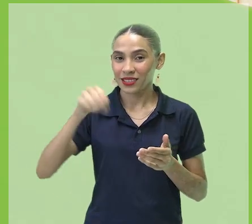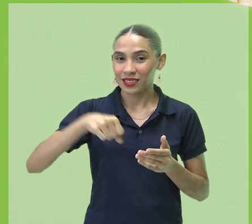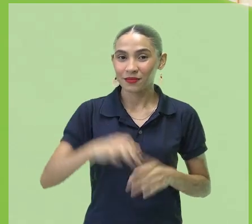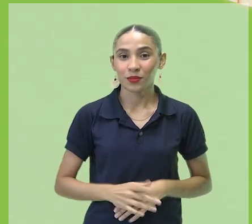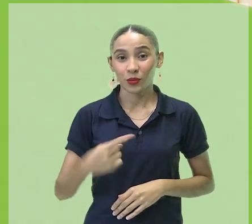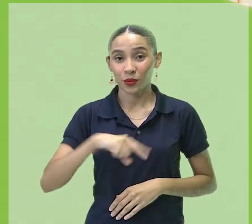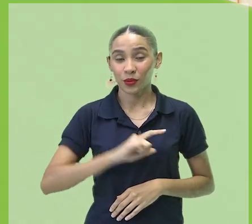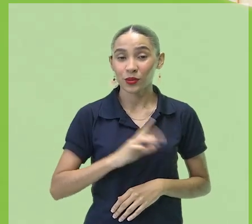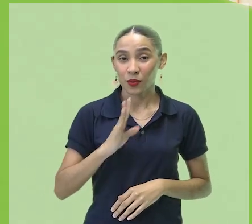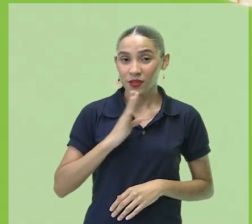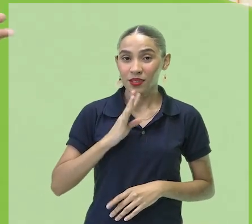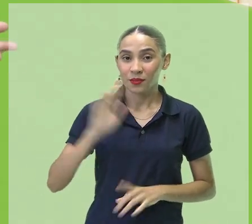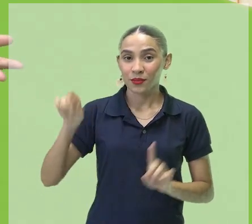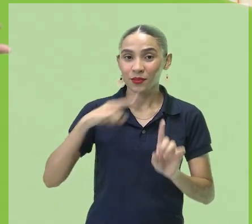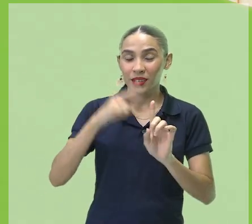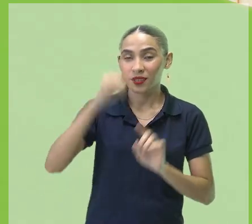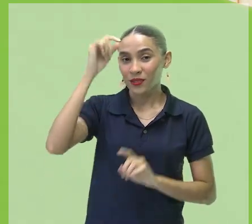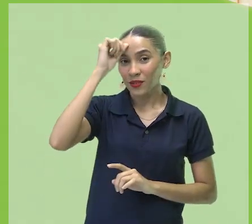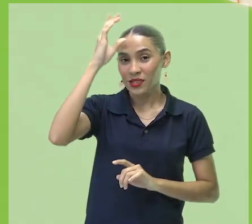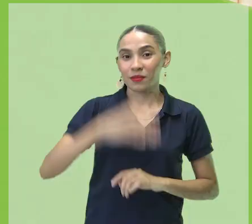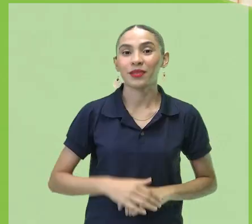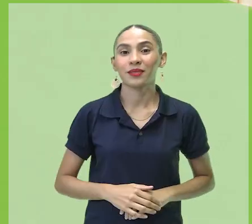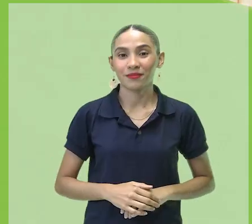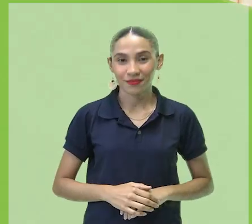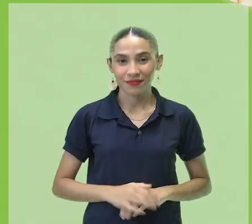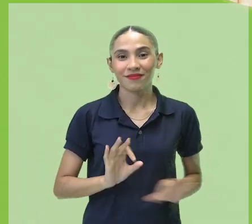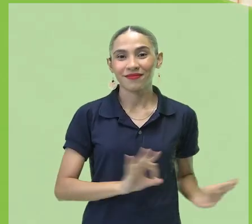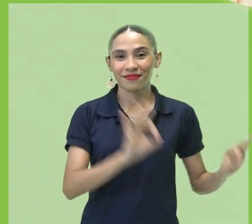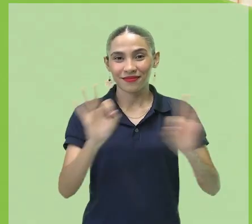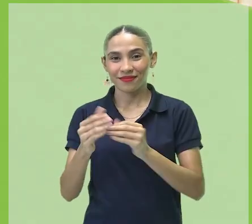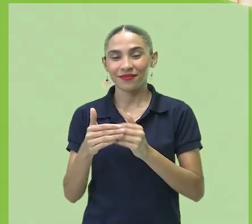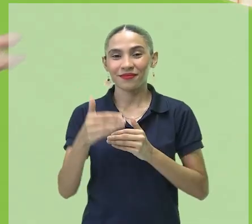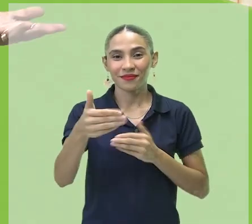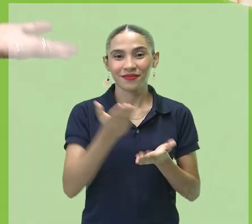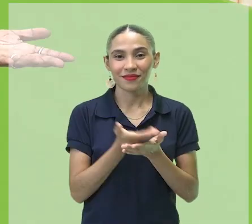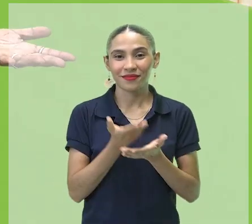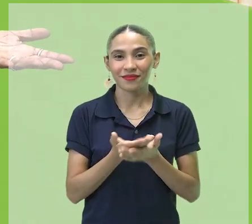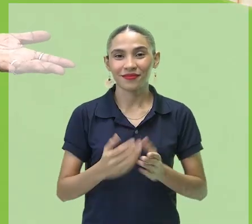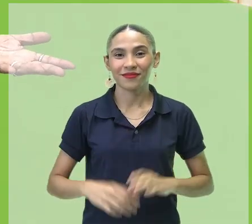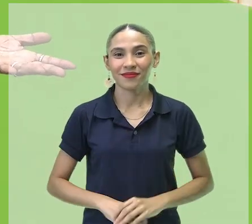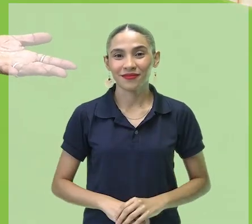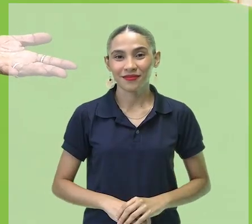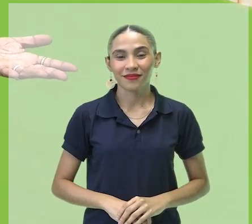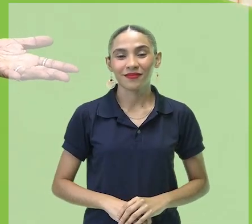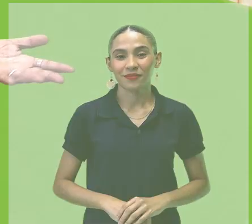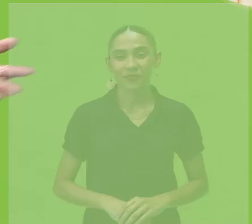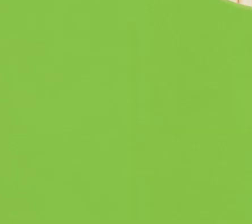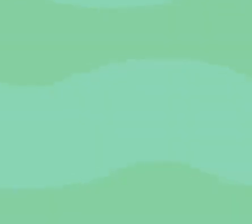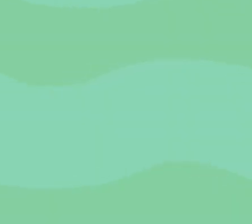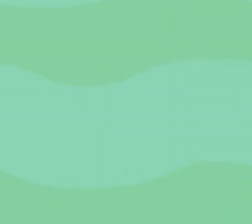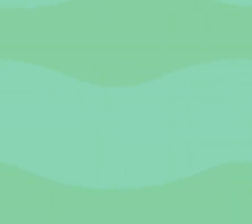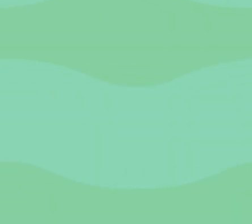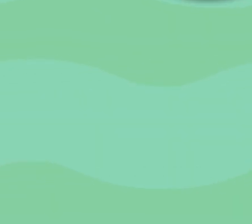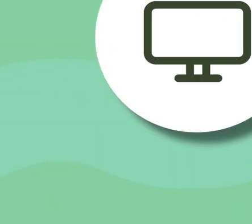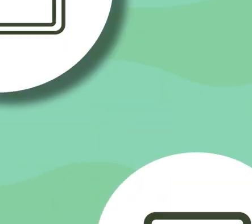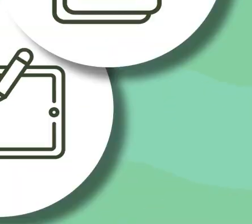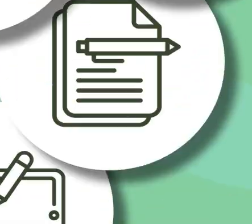E agora sim, que já conhecemos o nosso objeto de conhecimento, vamos à aula.